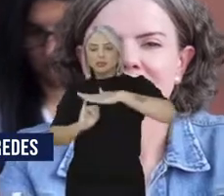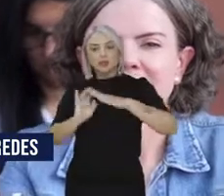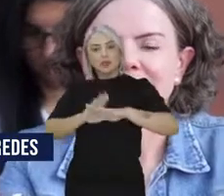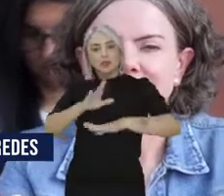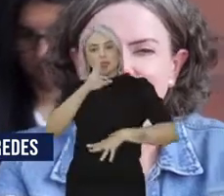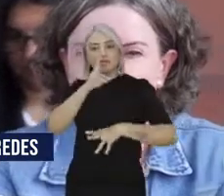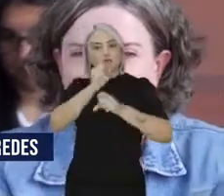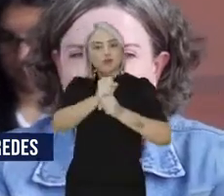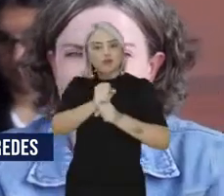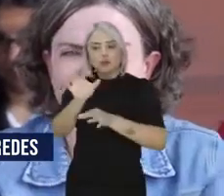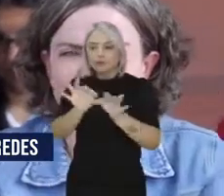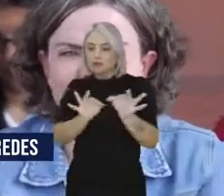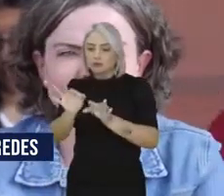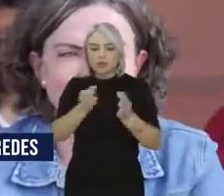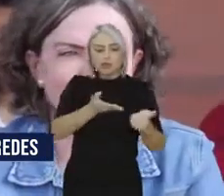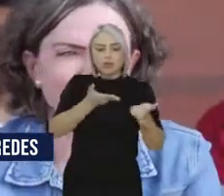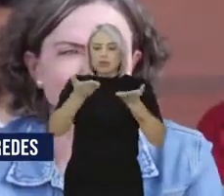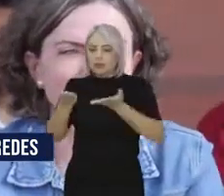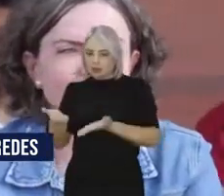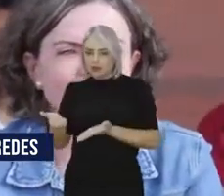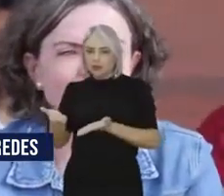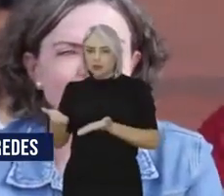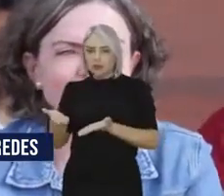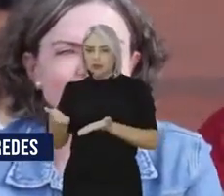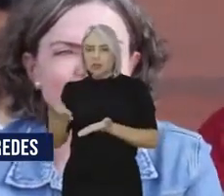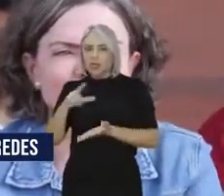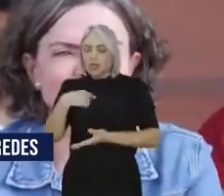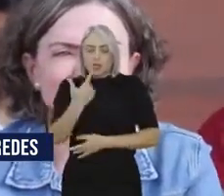para receber a gente, e a gente não tem isso.